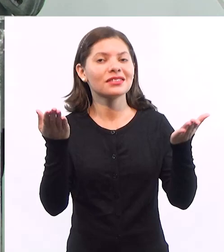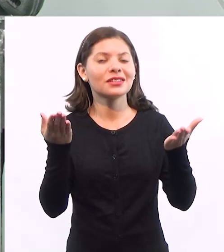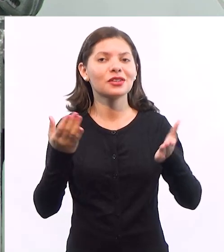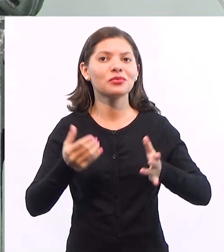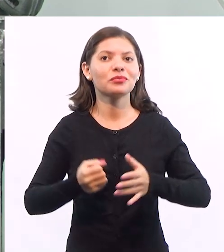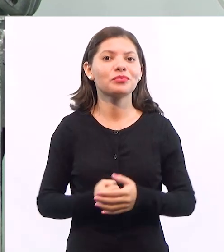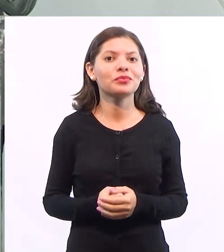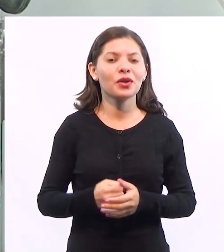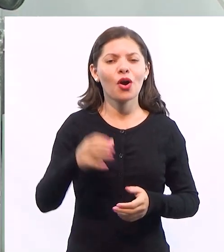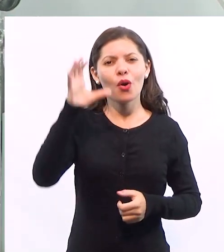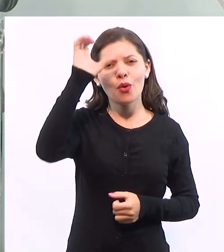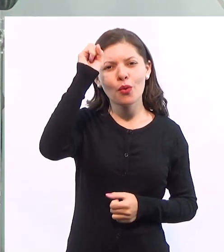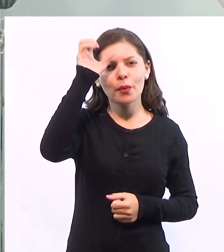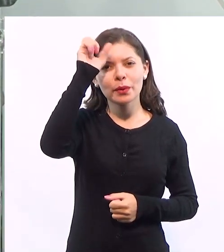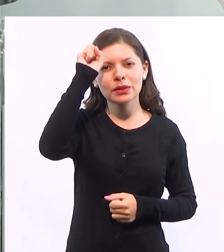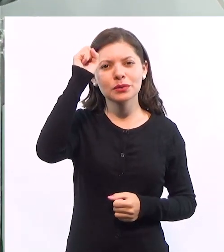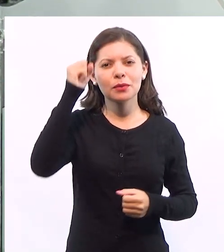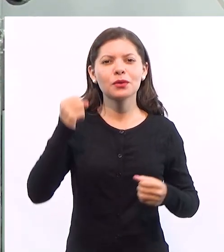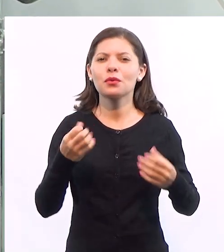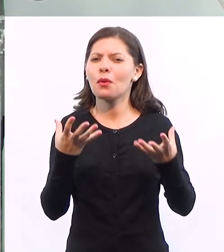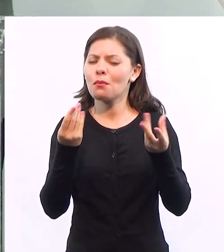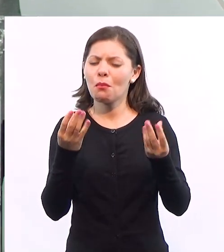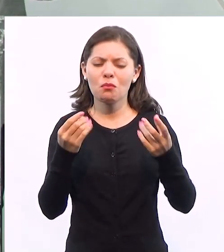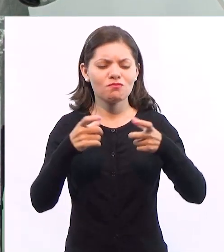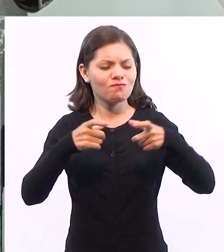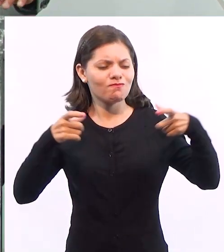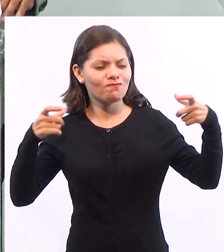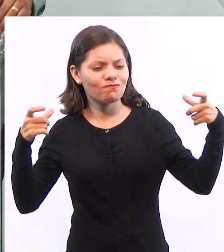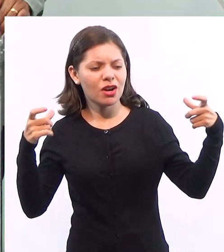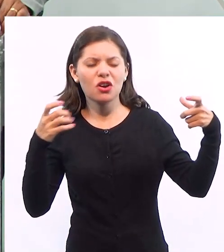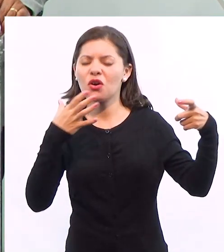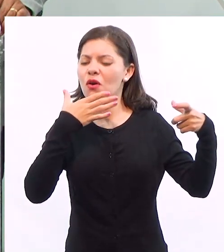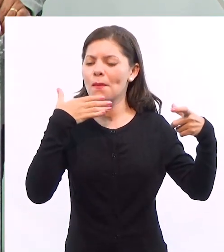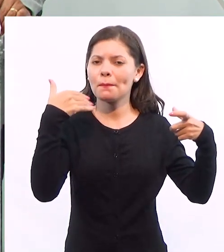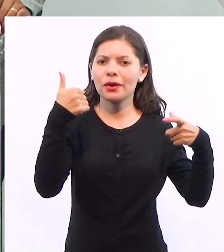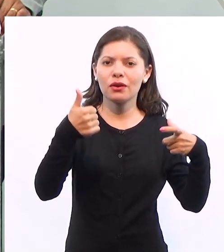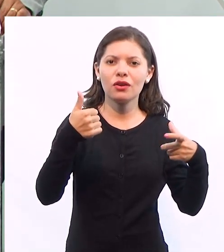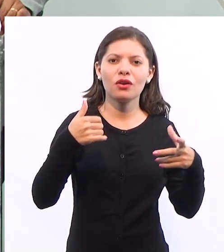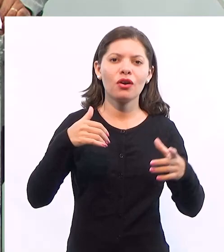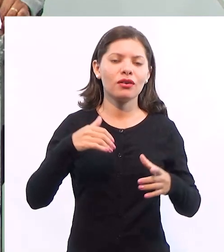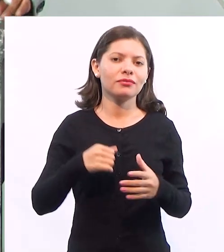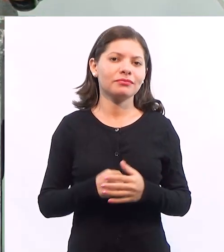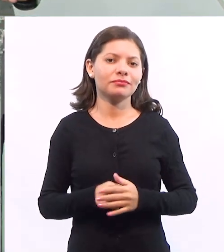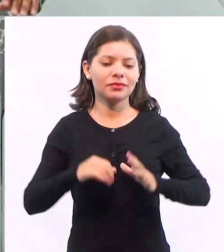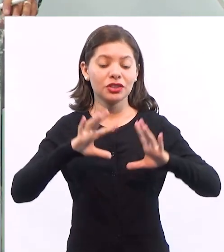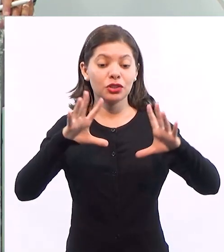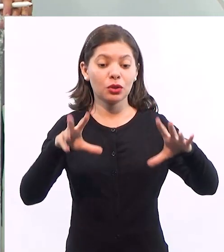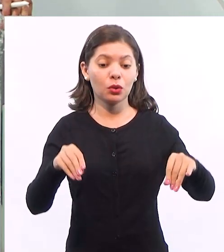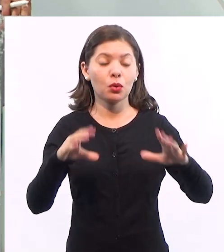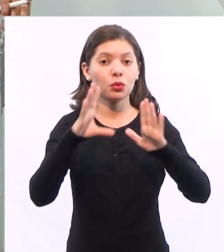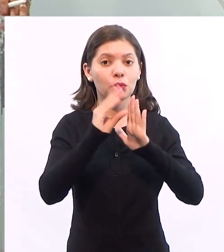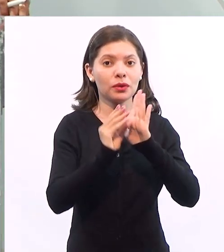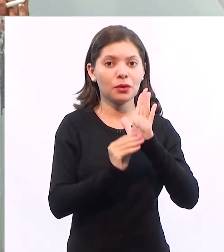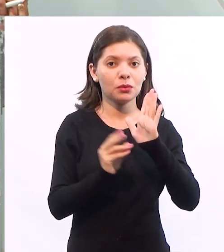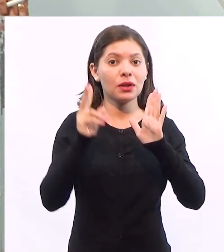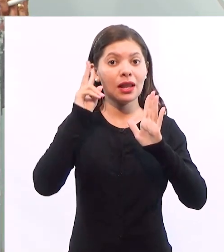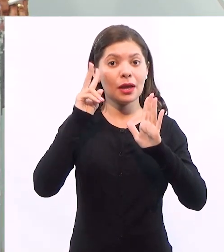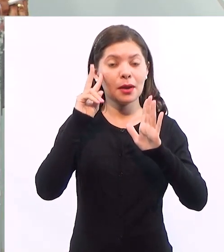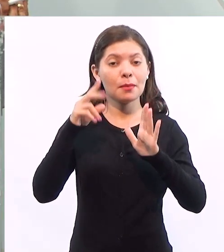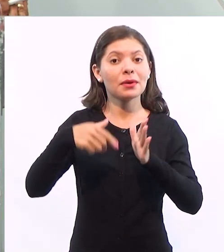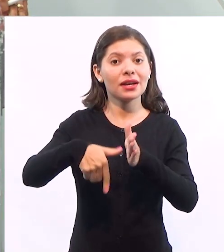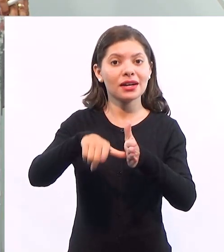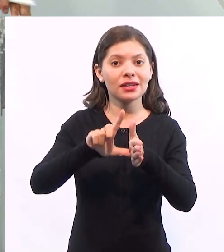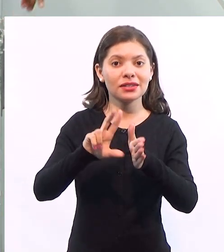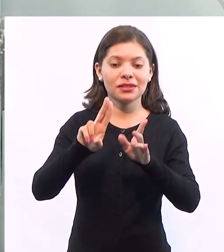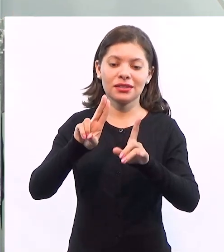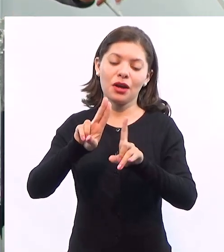ter um conhecimento muito maior, muito melhor de todo esse conteúdo. Lembra que eu te disse lá, na unidade 1